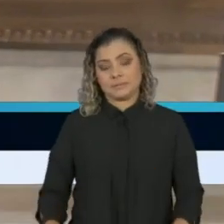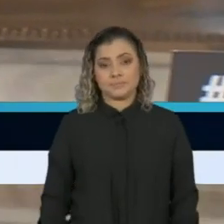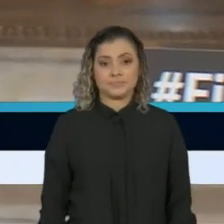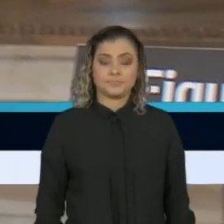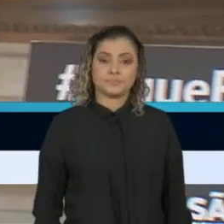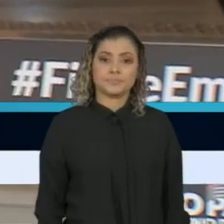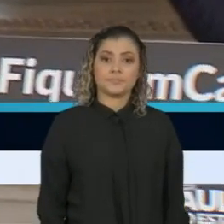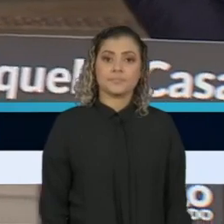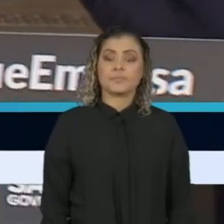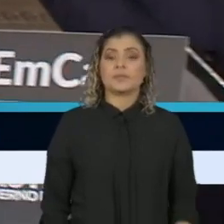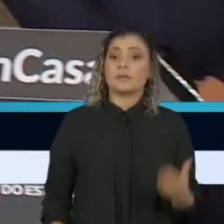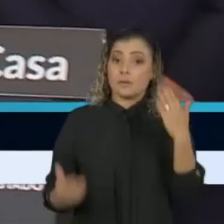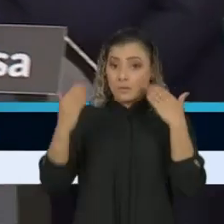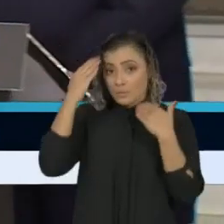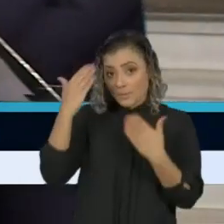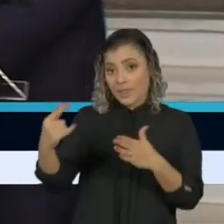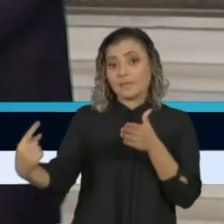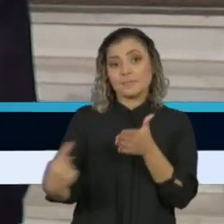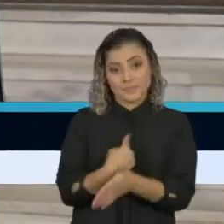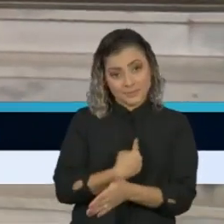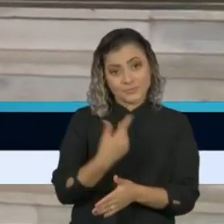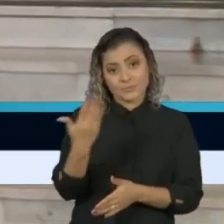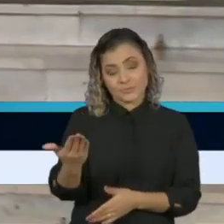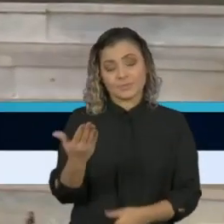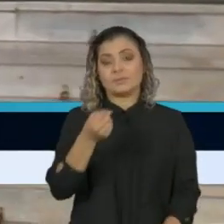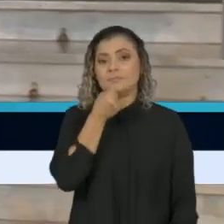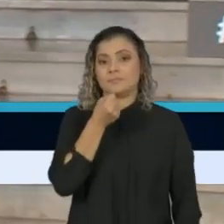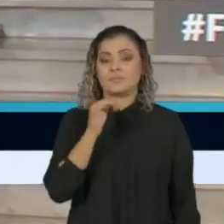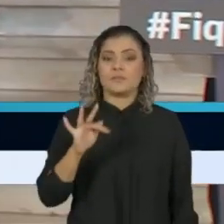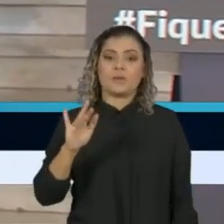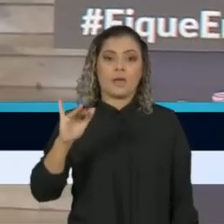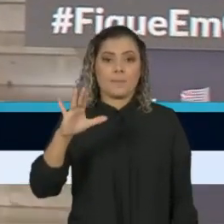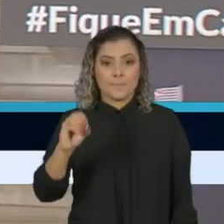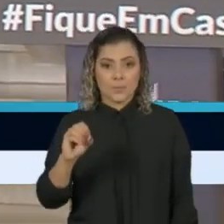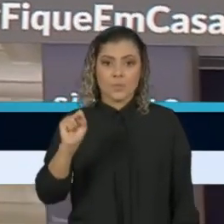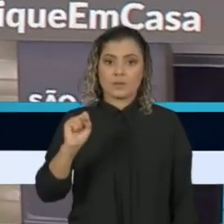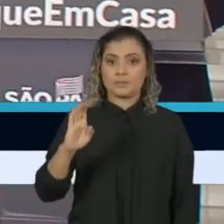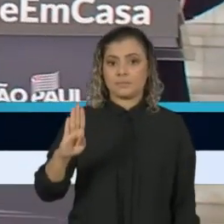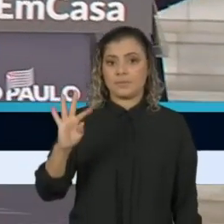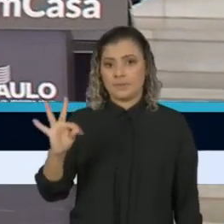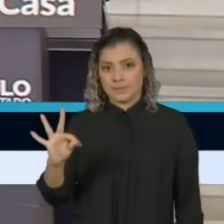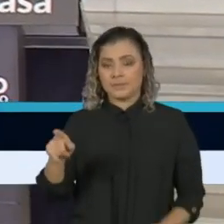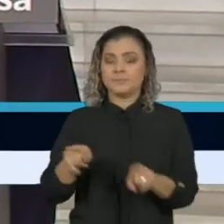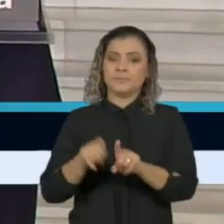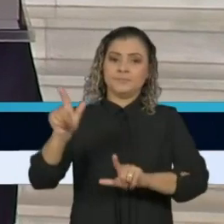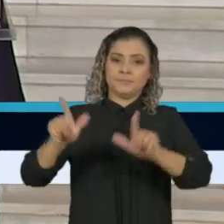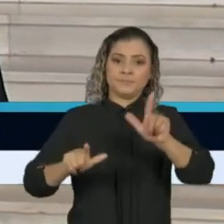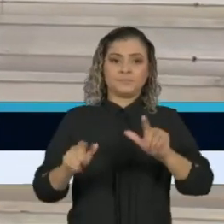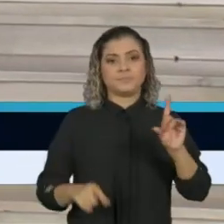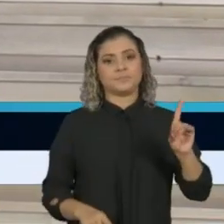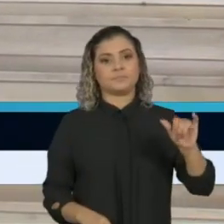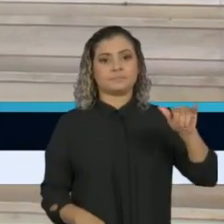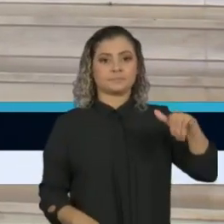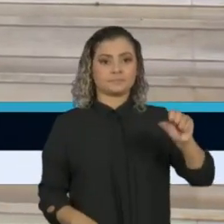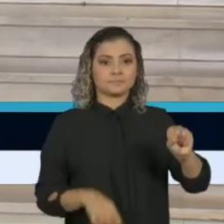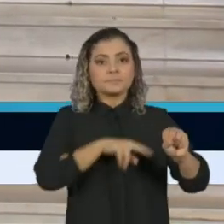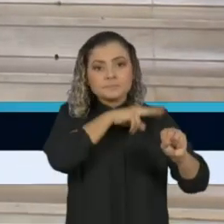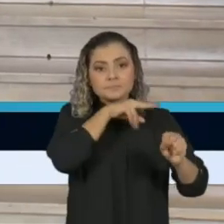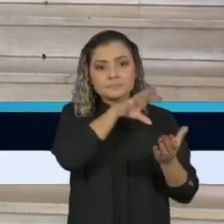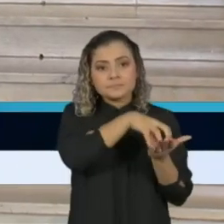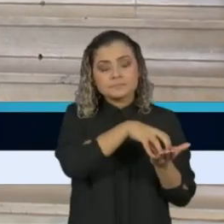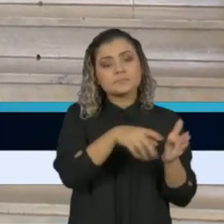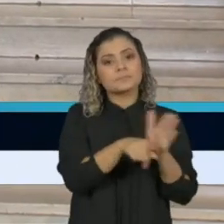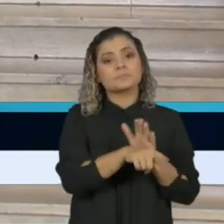Quero agradecer a pergunta do jornalista Fábio Diamante, do SBT, agradecer ao doutor Dimas Covas. Antes da